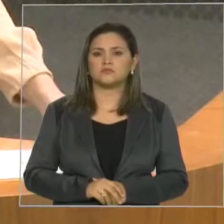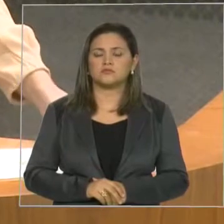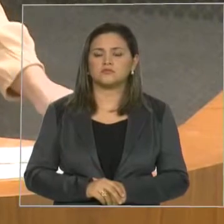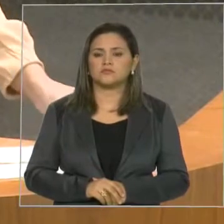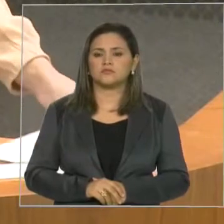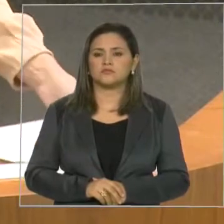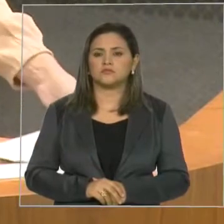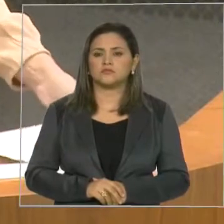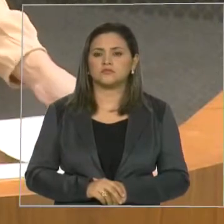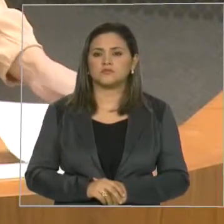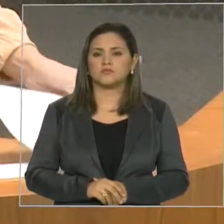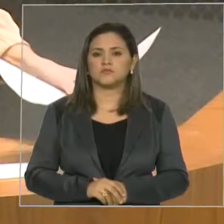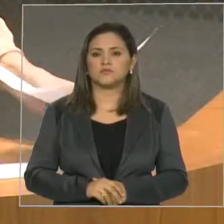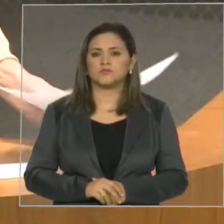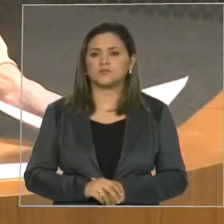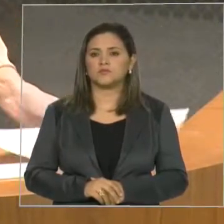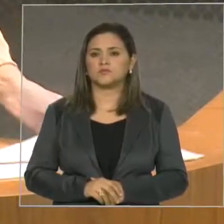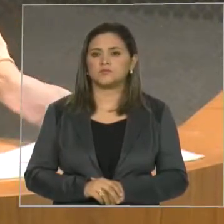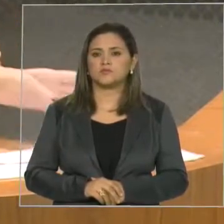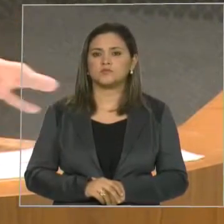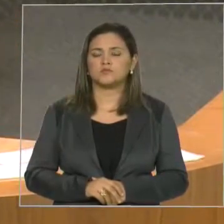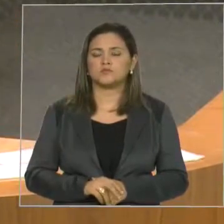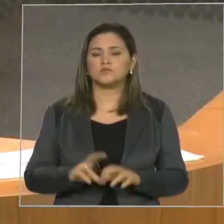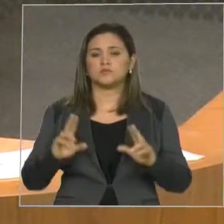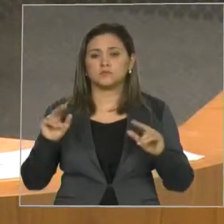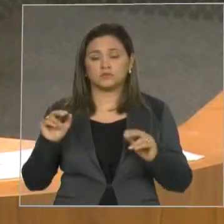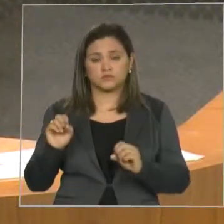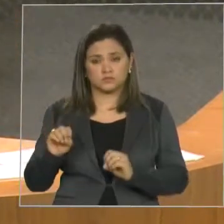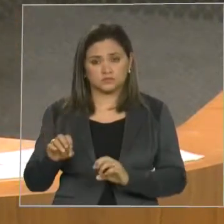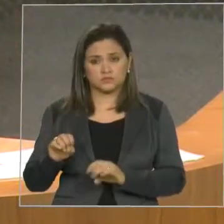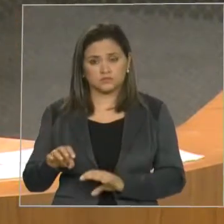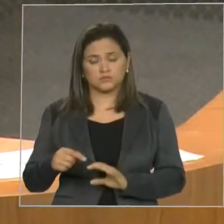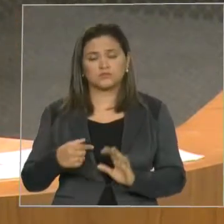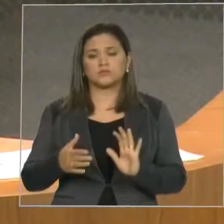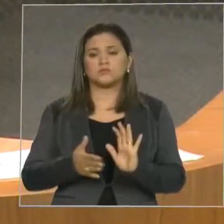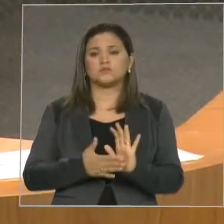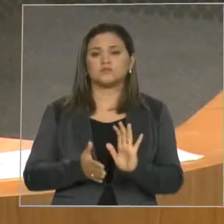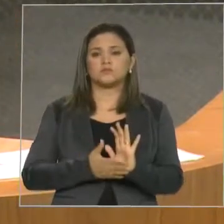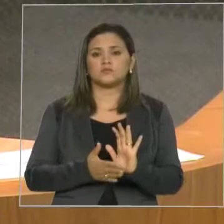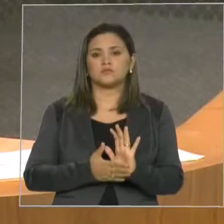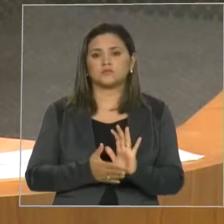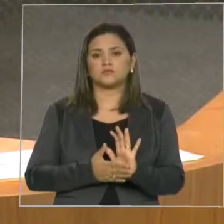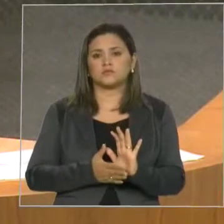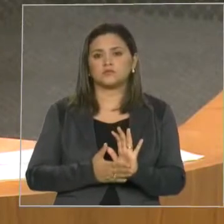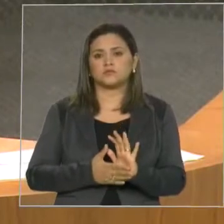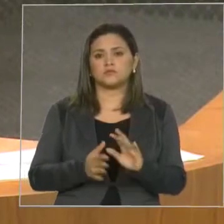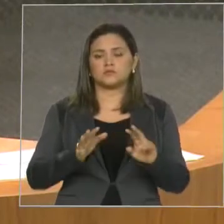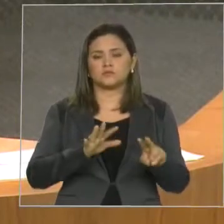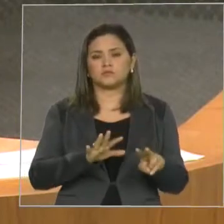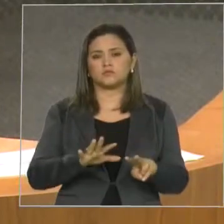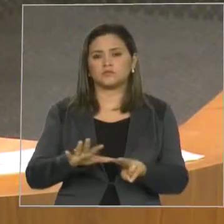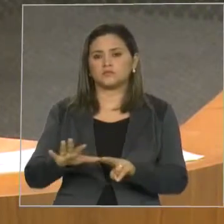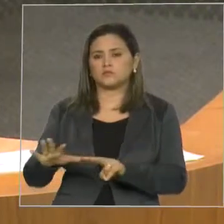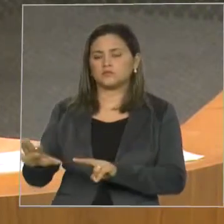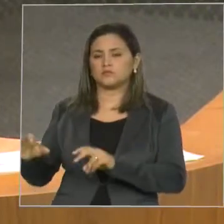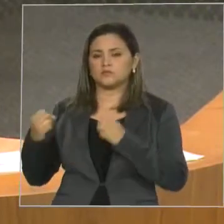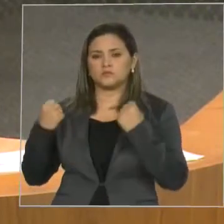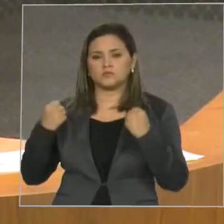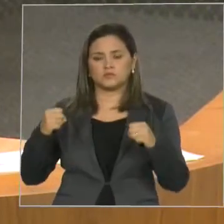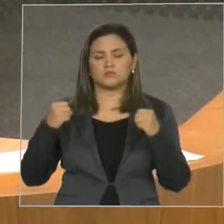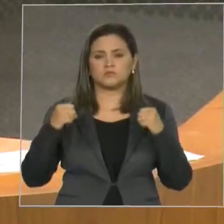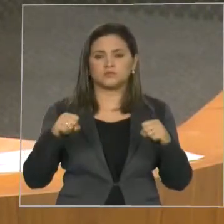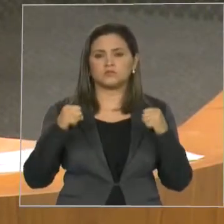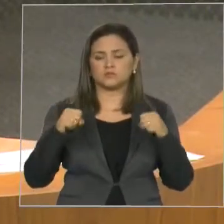eu coloquei para ser apreciado por esta casa o projeto da Semana Esportiva para criar